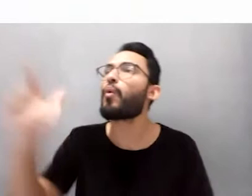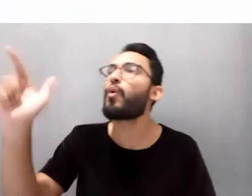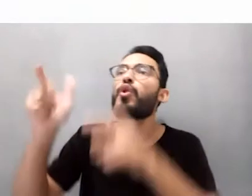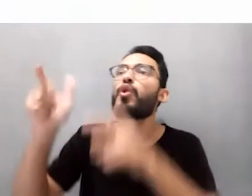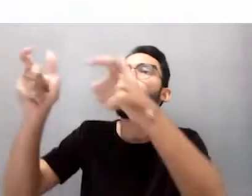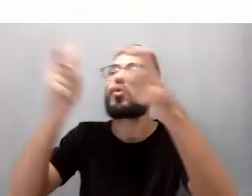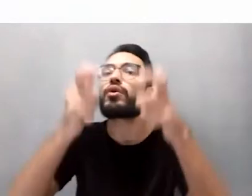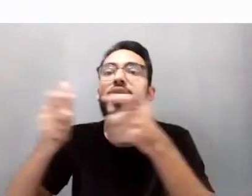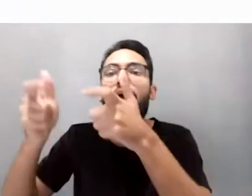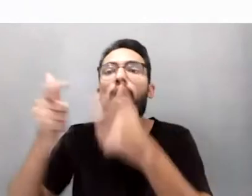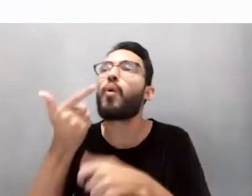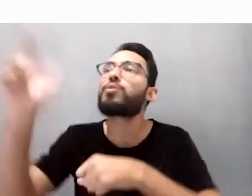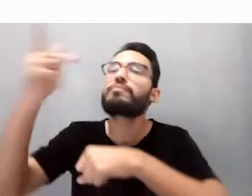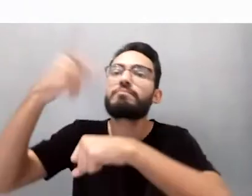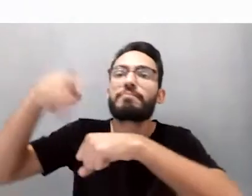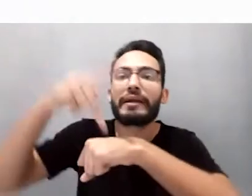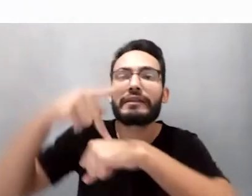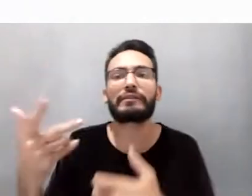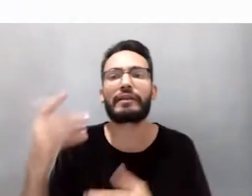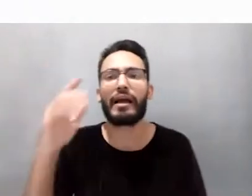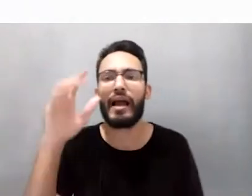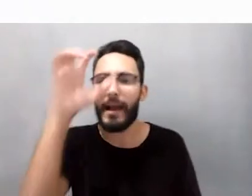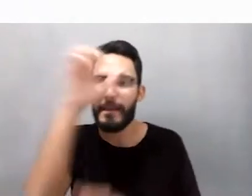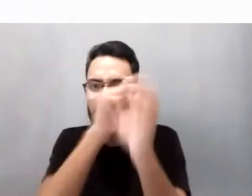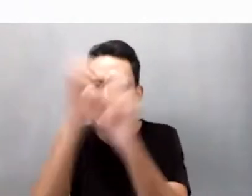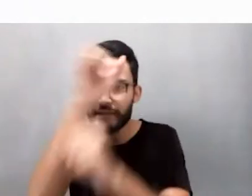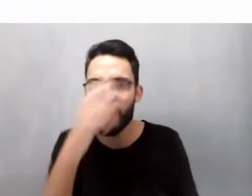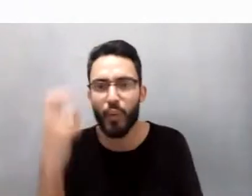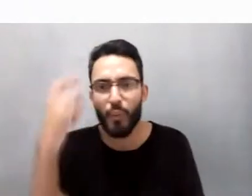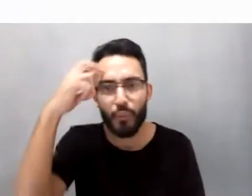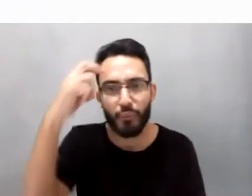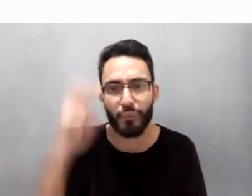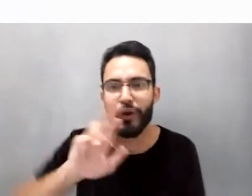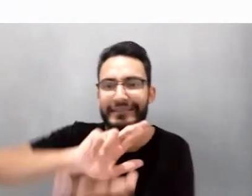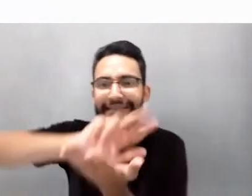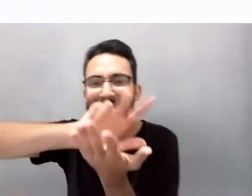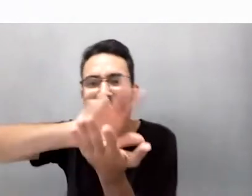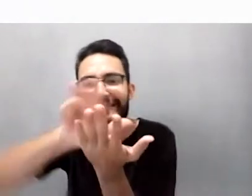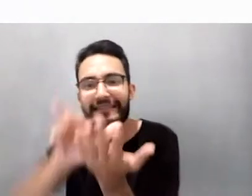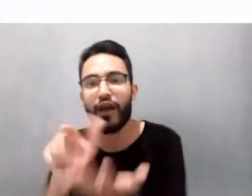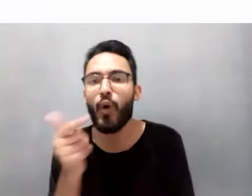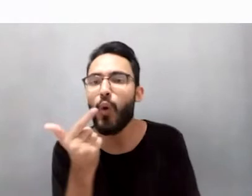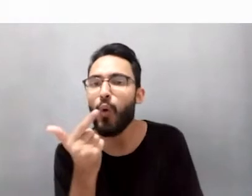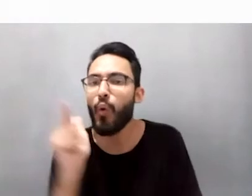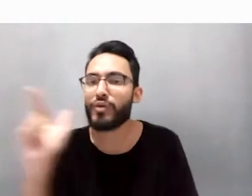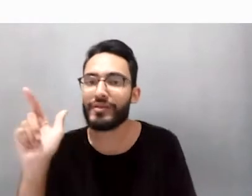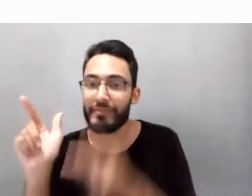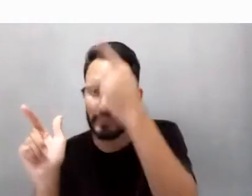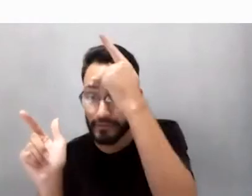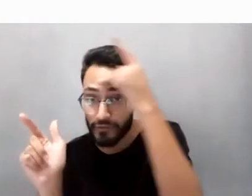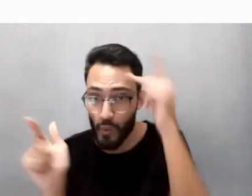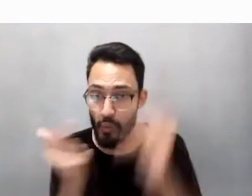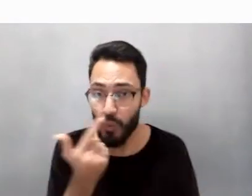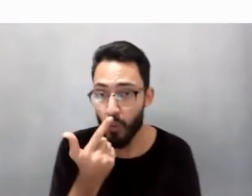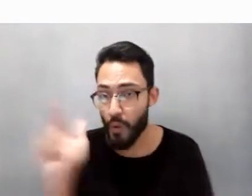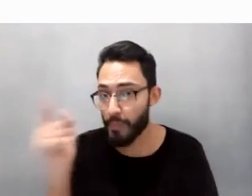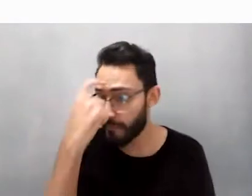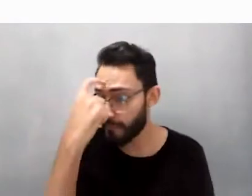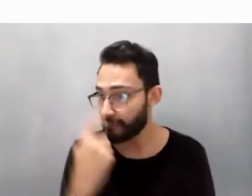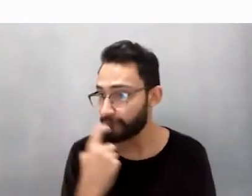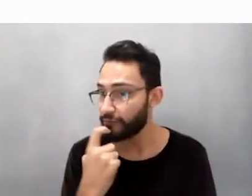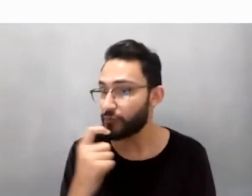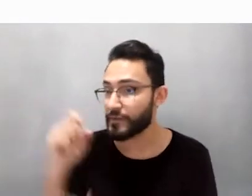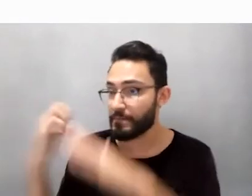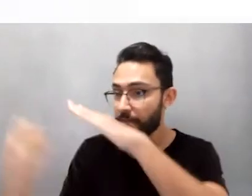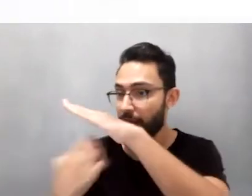de outros países, aprender com outras culturas, aprender com outras pessoas, com outros perfis de empresas, né? Então, é um